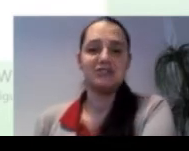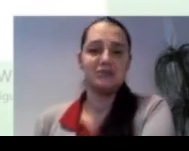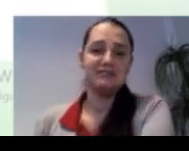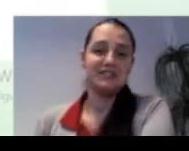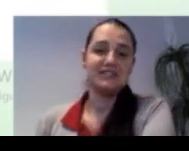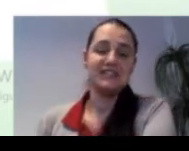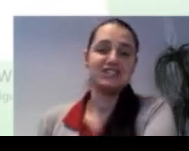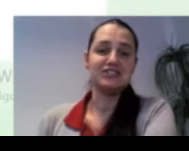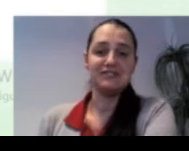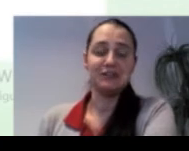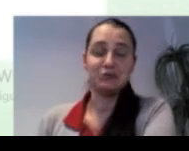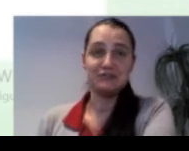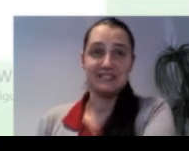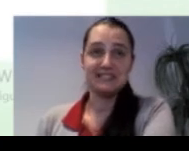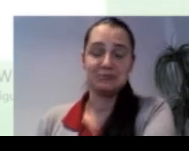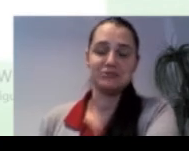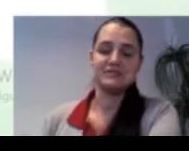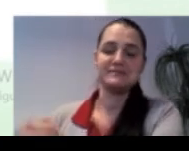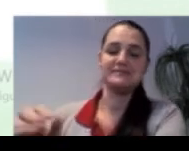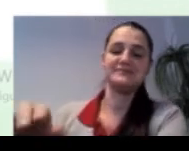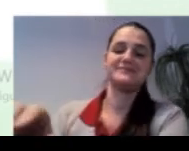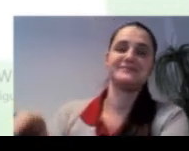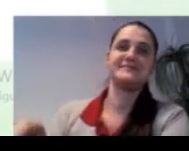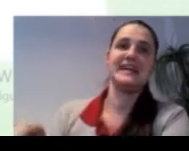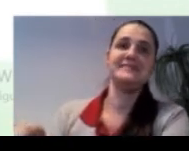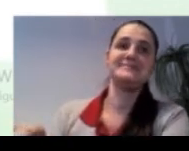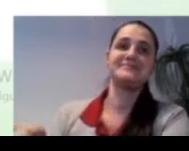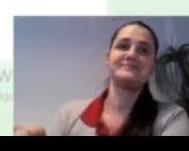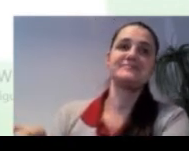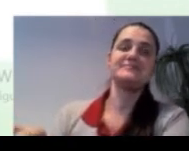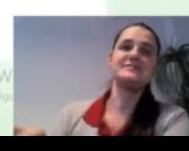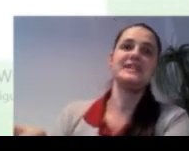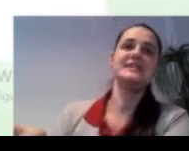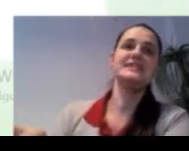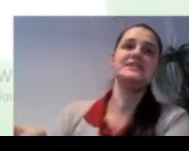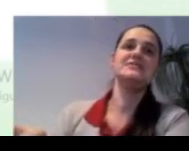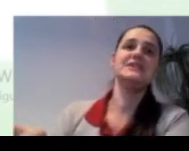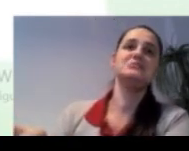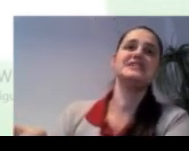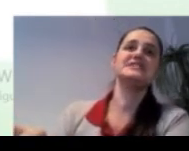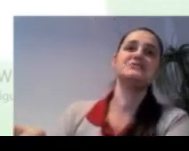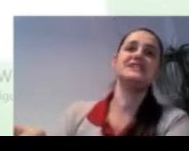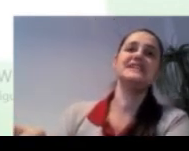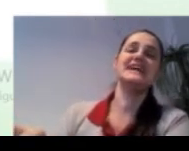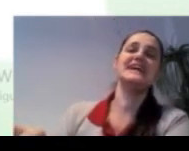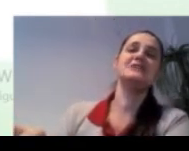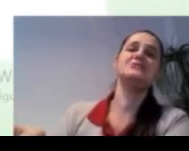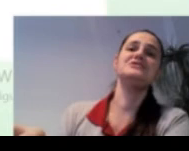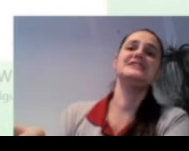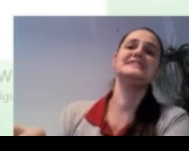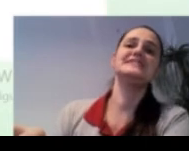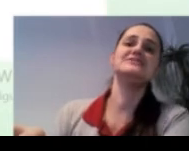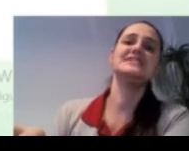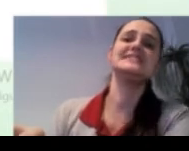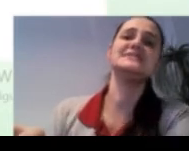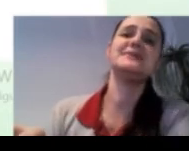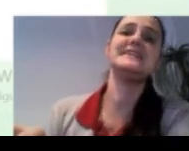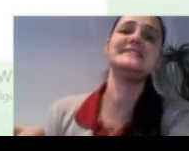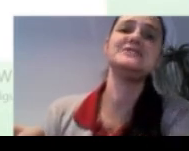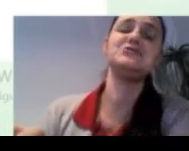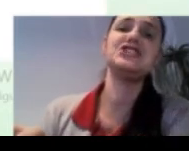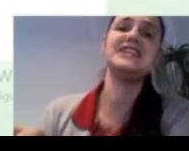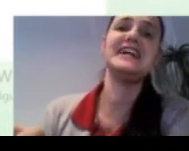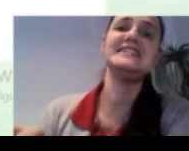dificultando a sua vida. E a gente vai ver alguns exemplos, tá? Então, a mutação do DNA é uma alteração